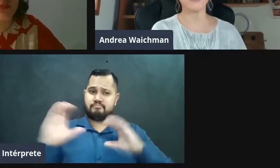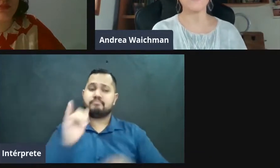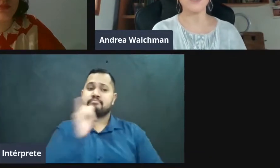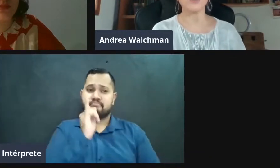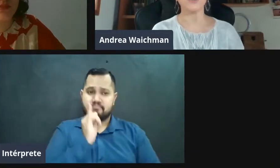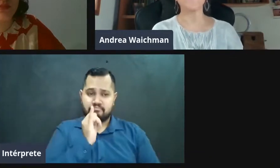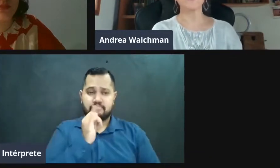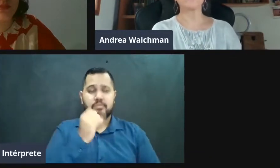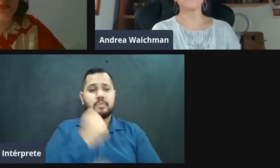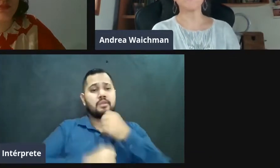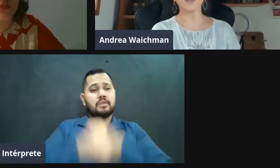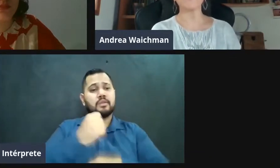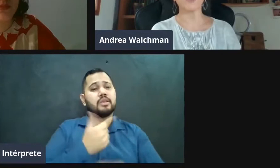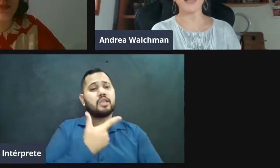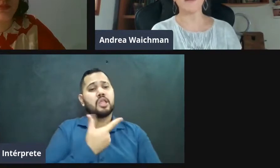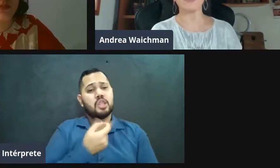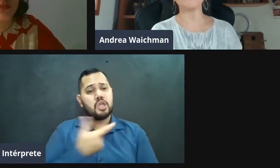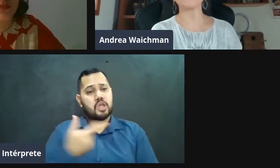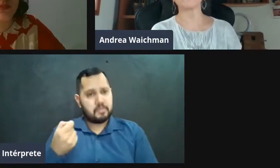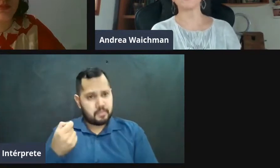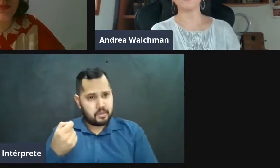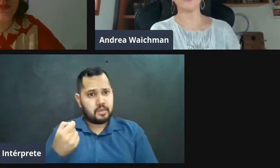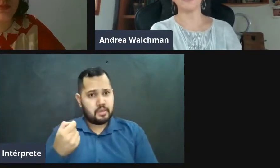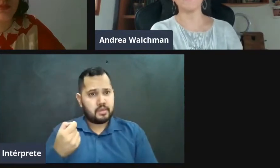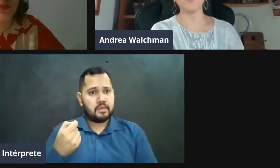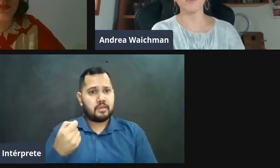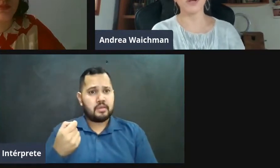ano 2020, para o programa